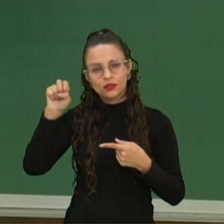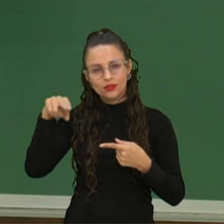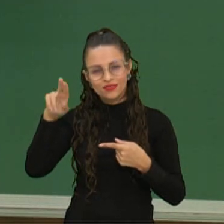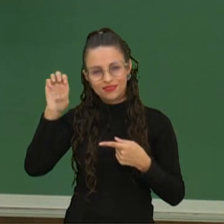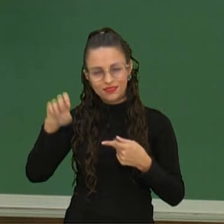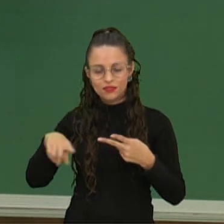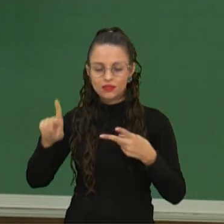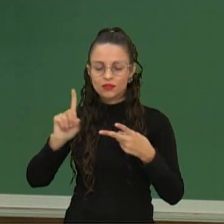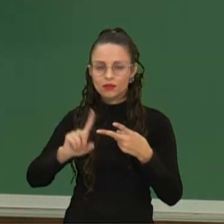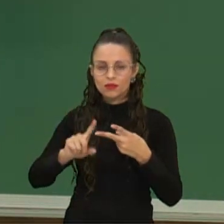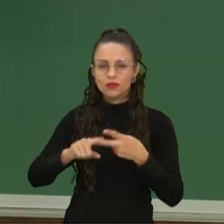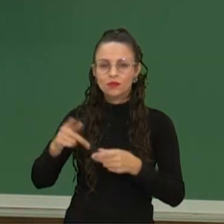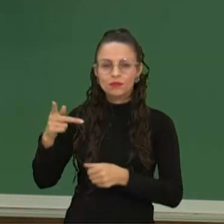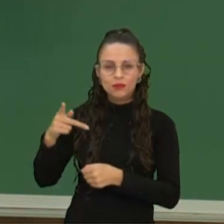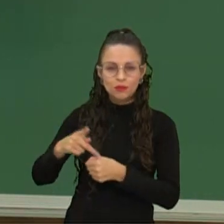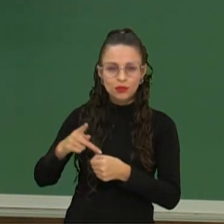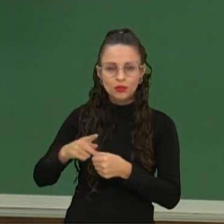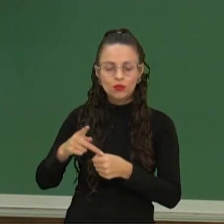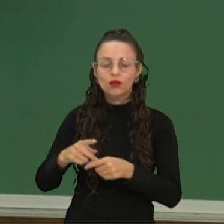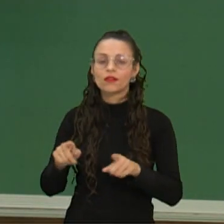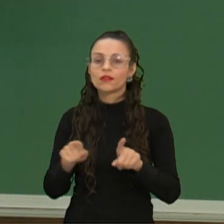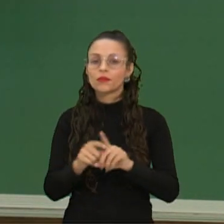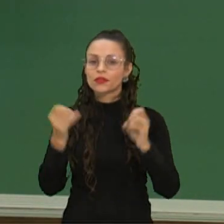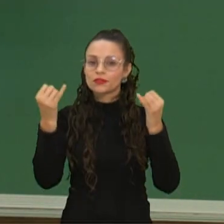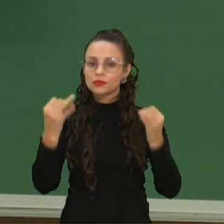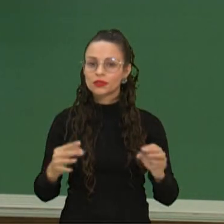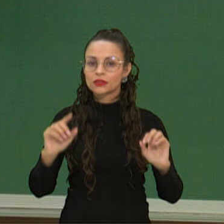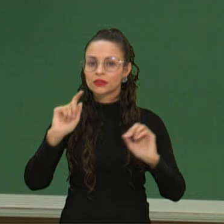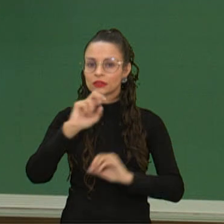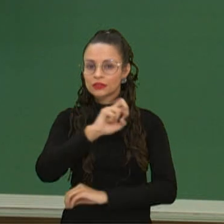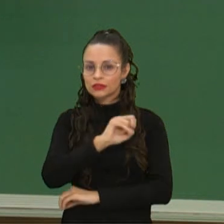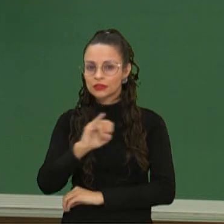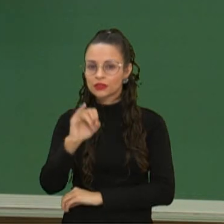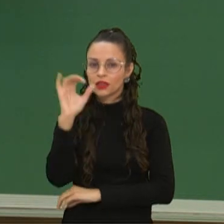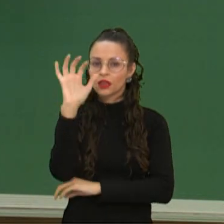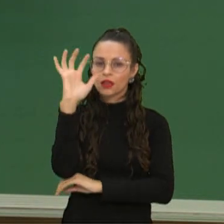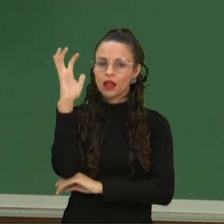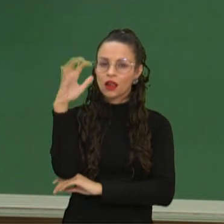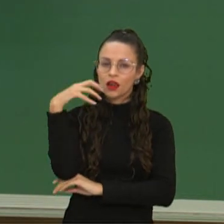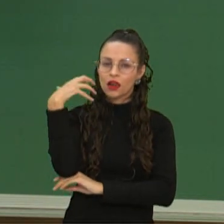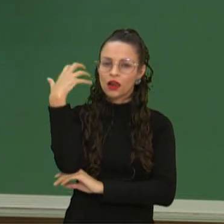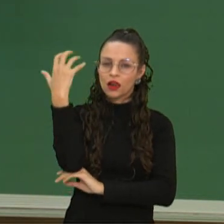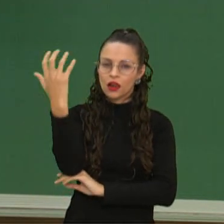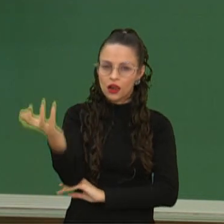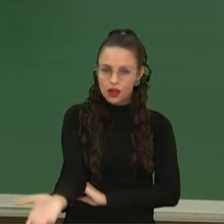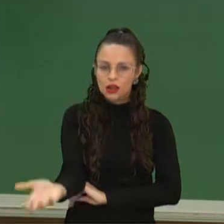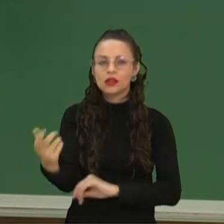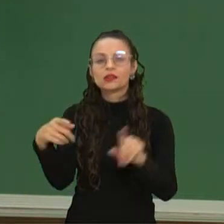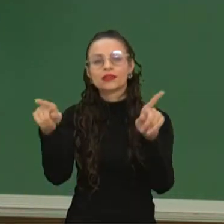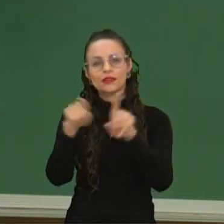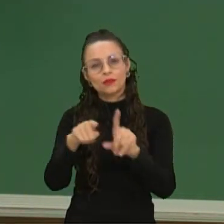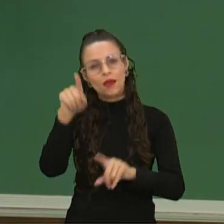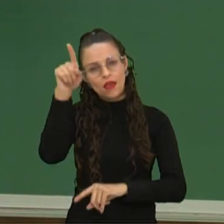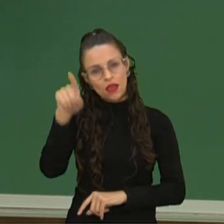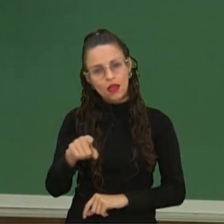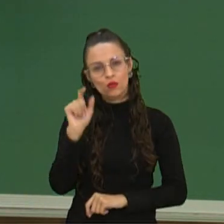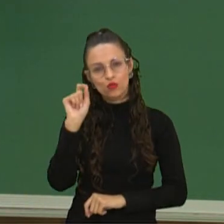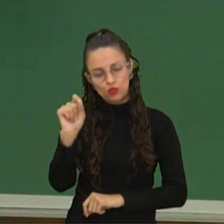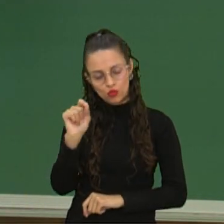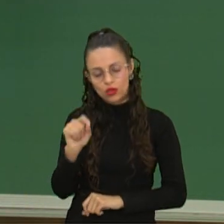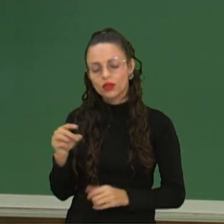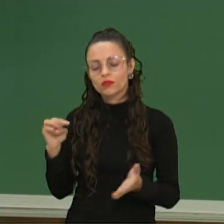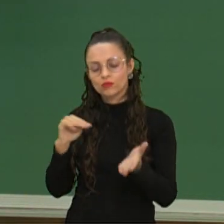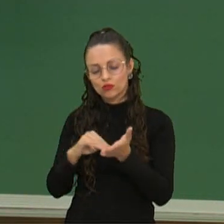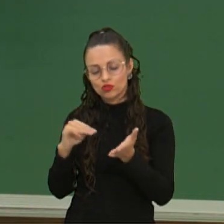ele diz que o desmatamento, né, quando ele fala aqui do deforestation, que também é uma das causas do